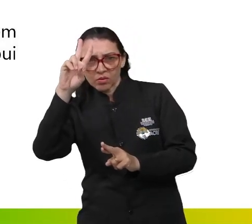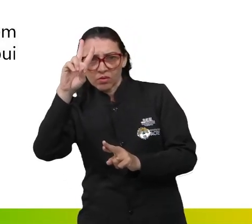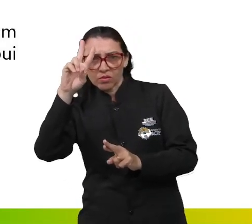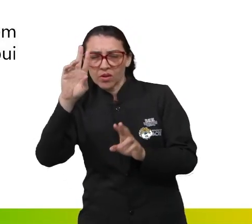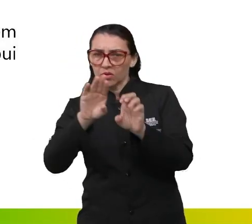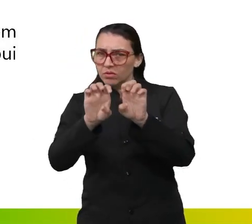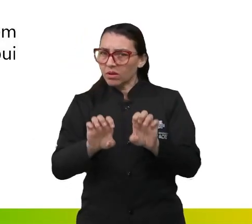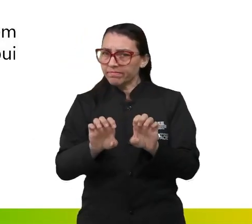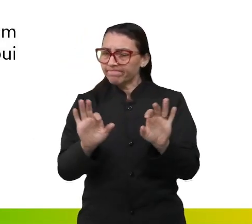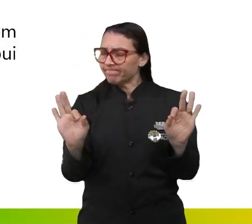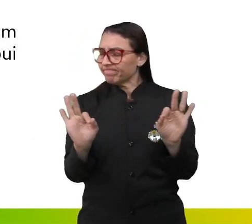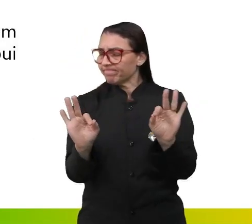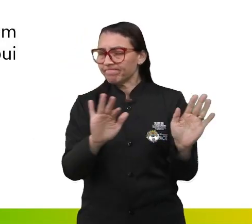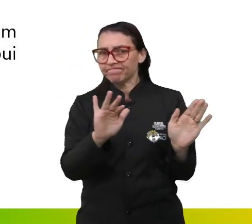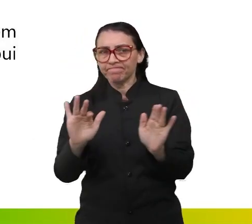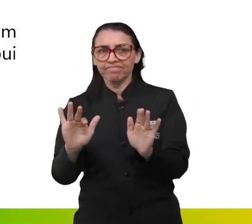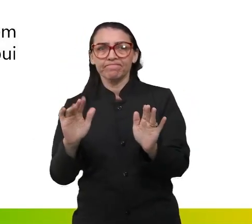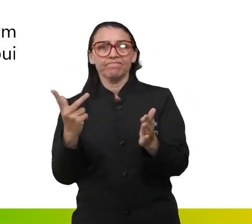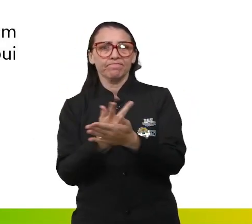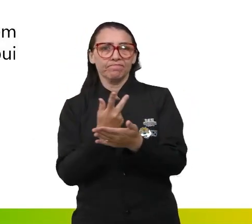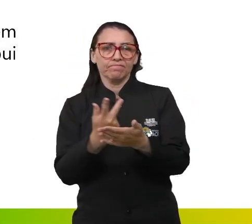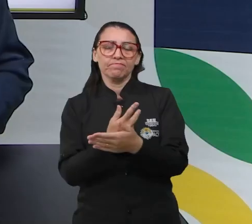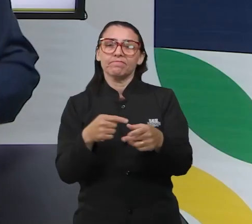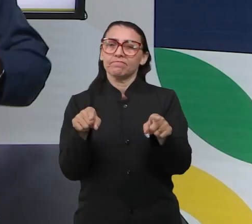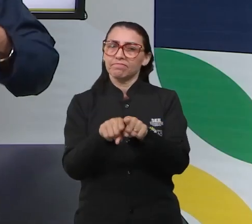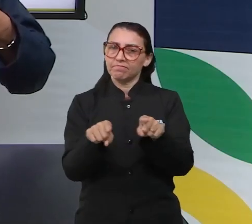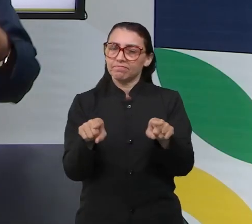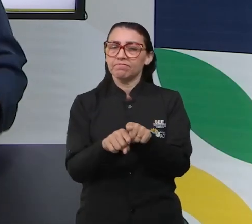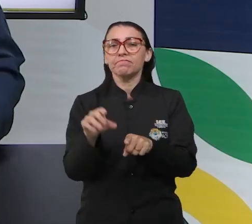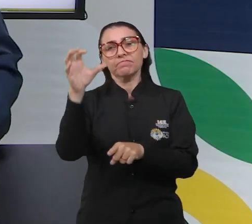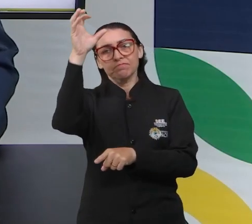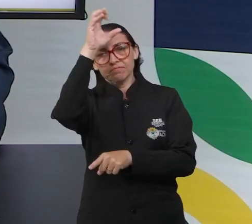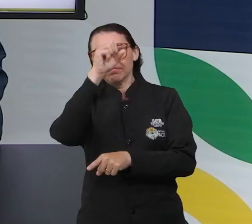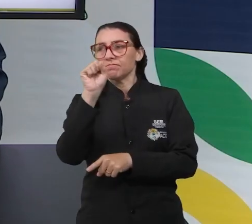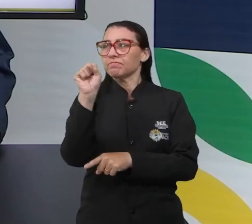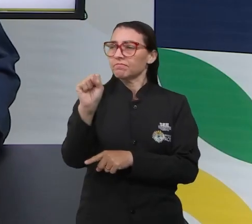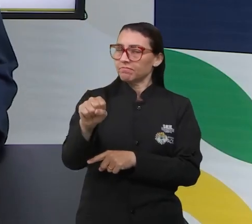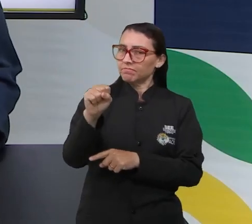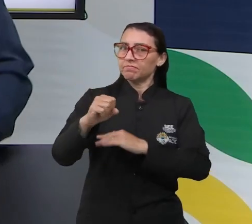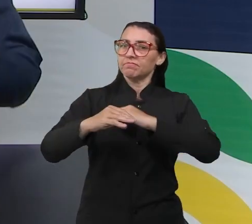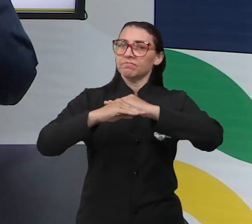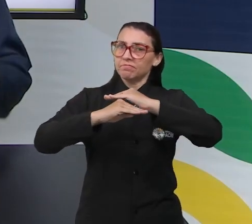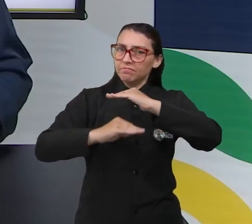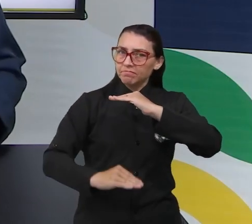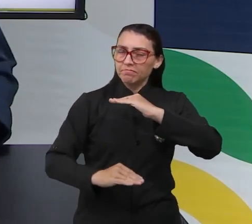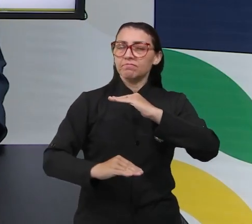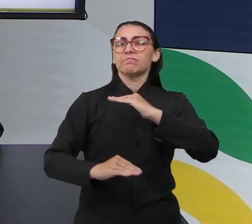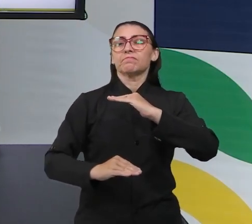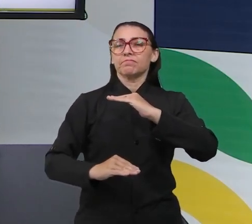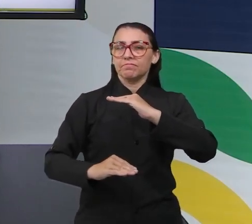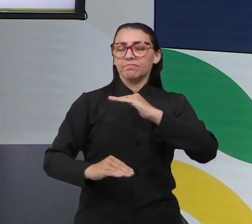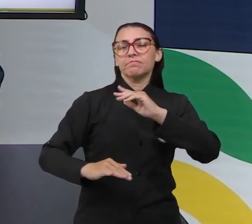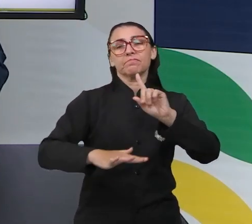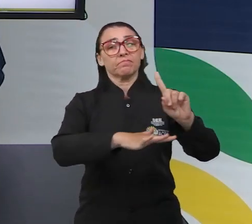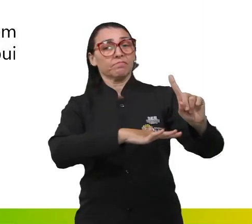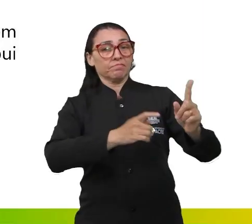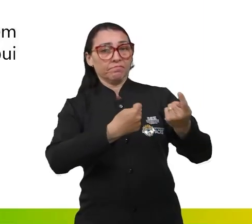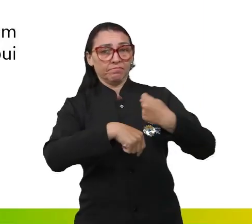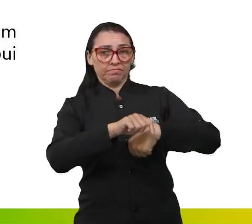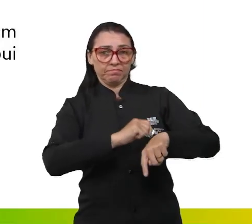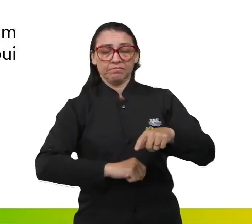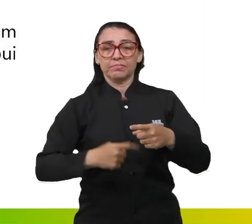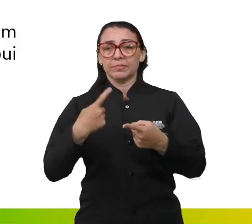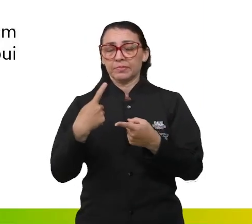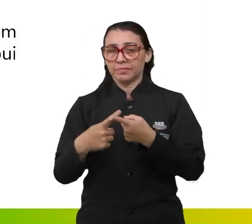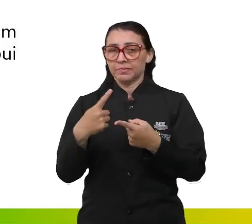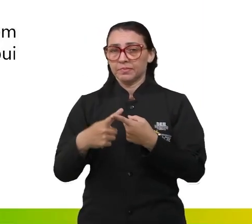e estruturais. Incorreto, a gente aprendeu que sim, a desigualdade socioeconômica